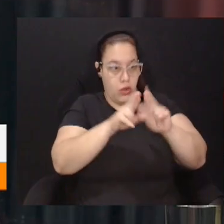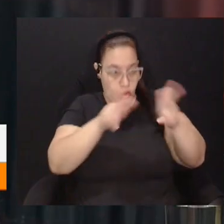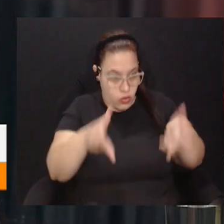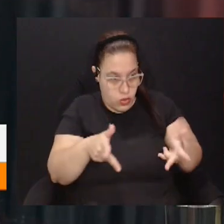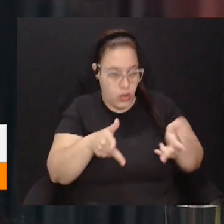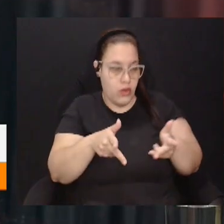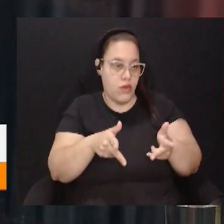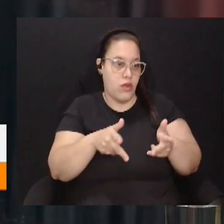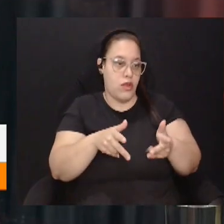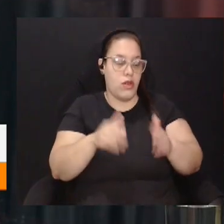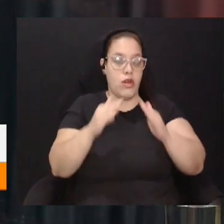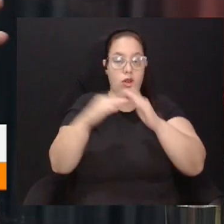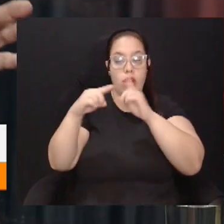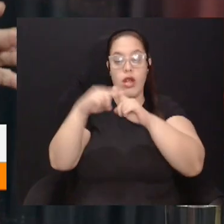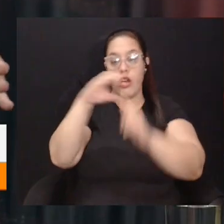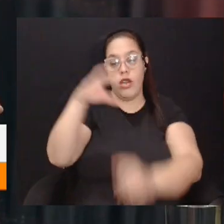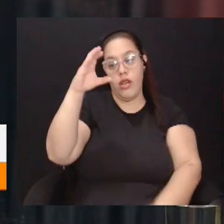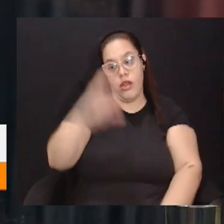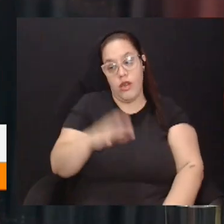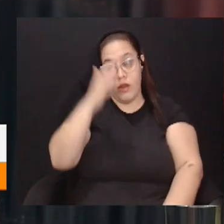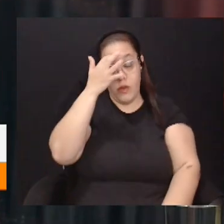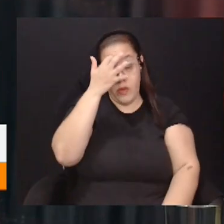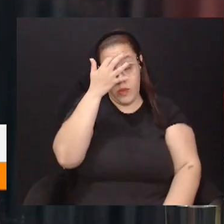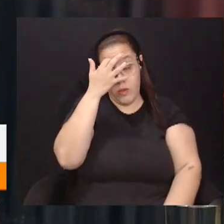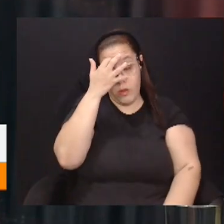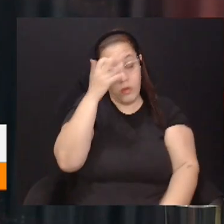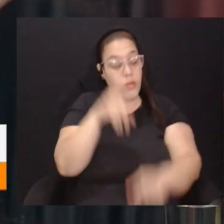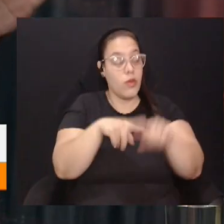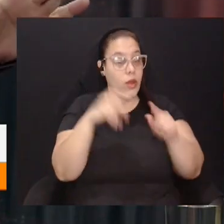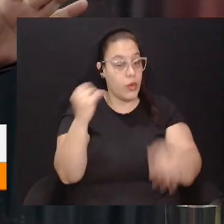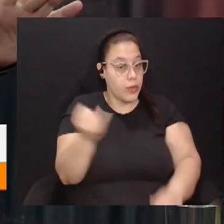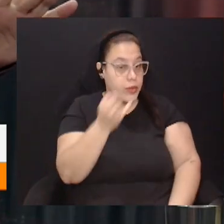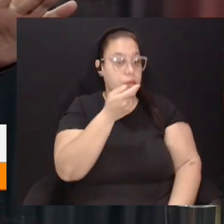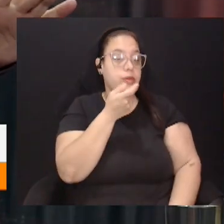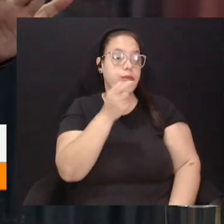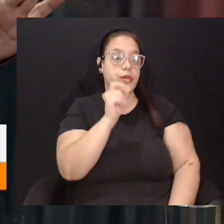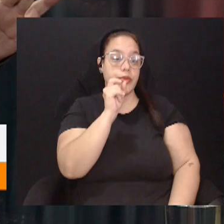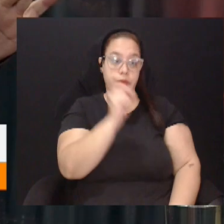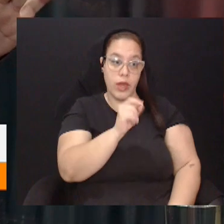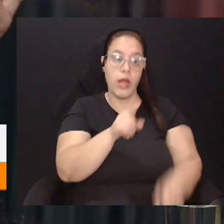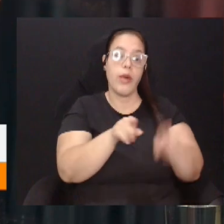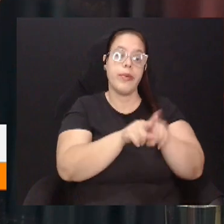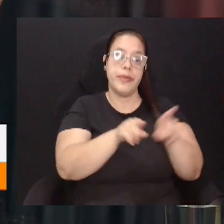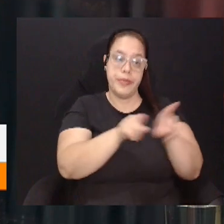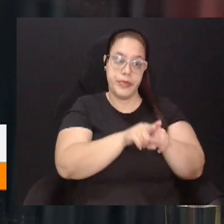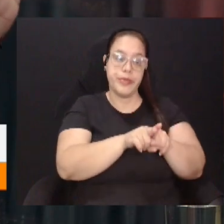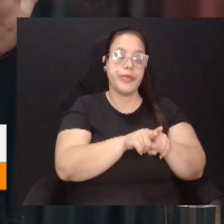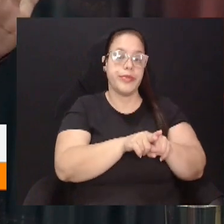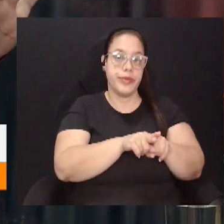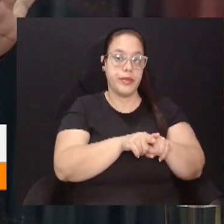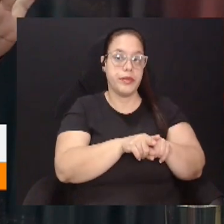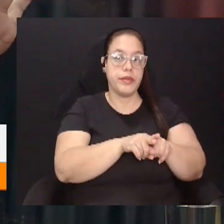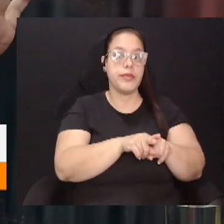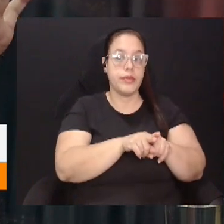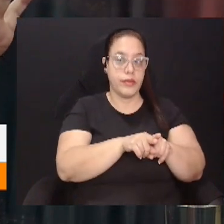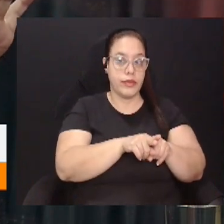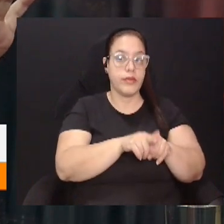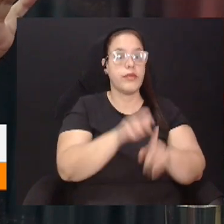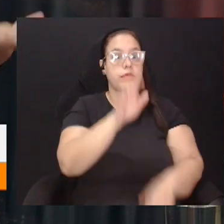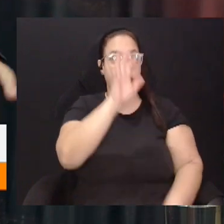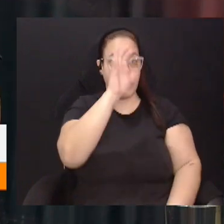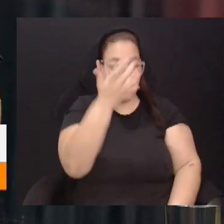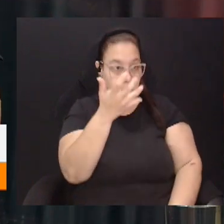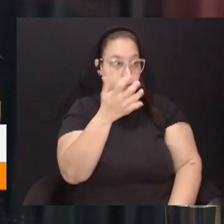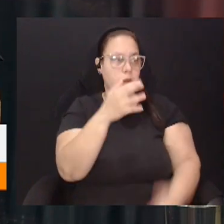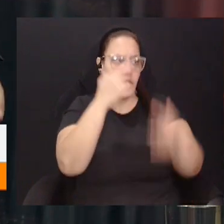Igreja Católica, mas é importante ressaltar que isso também é algo que acontece com todo respeito,